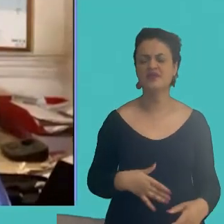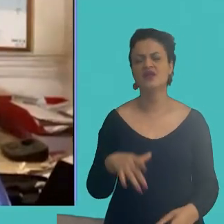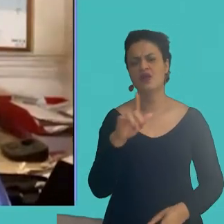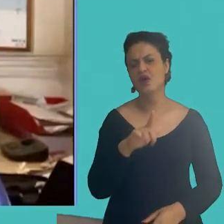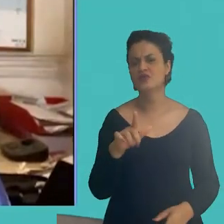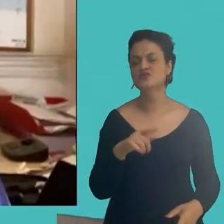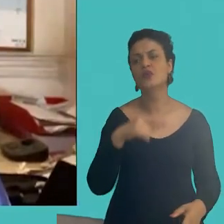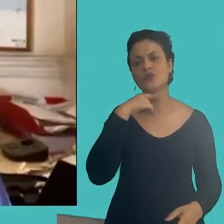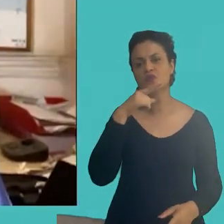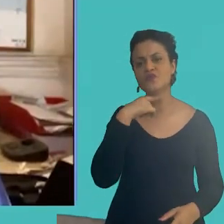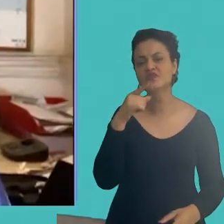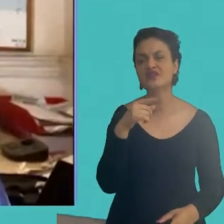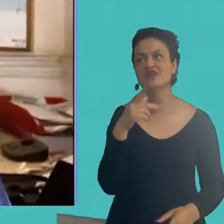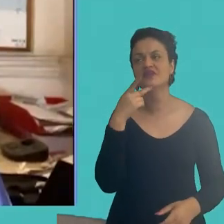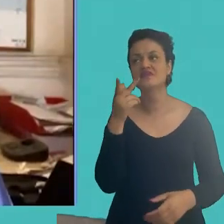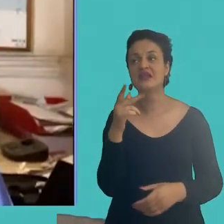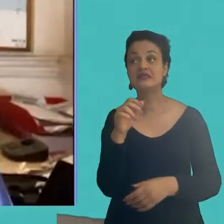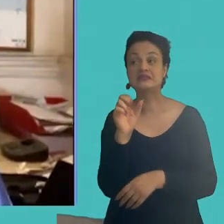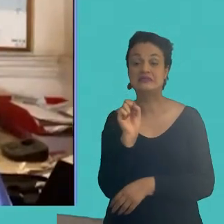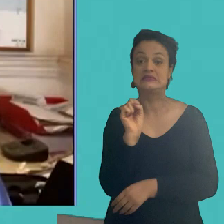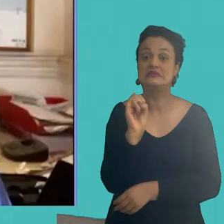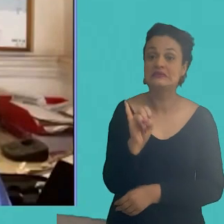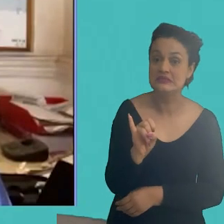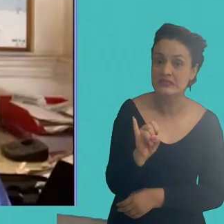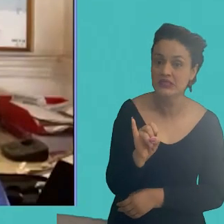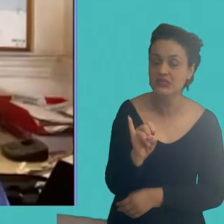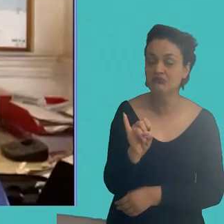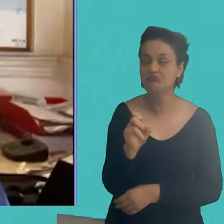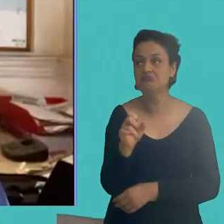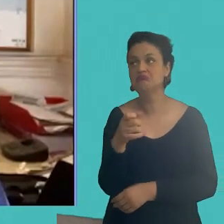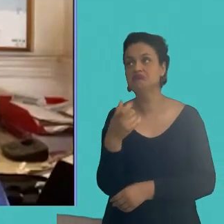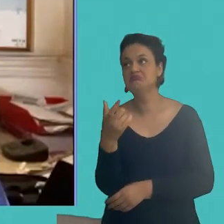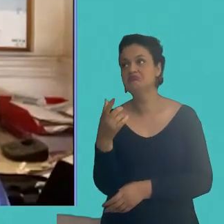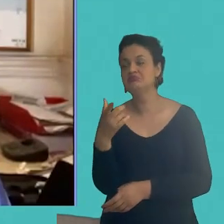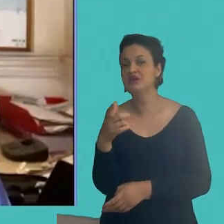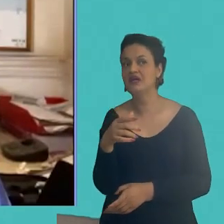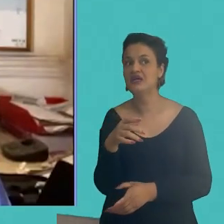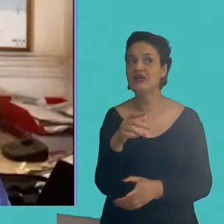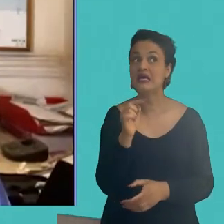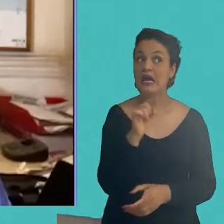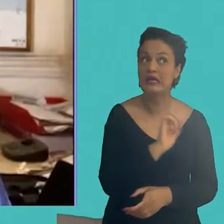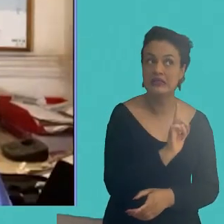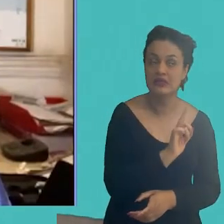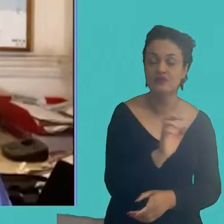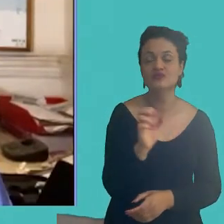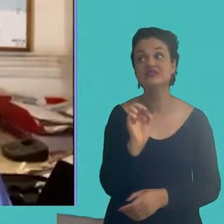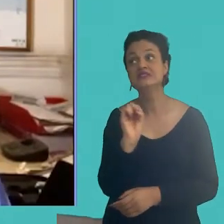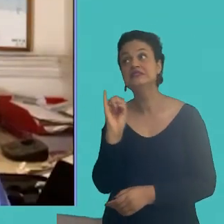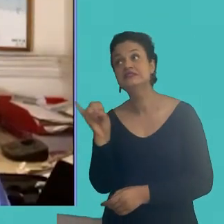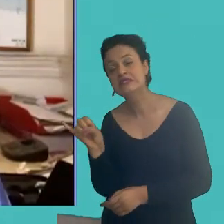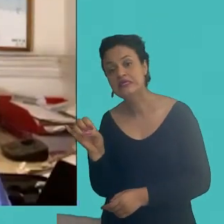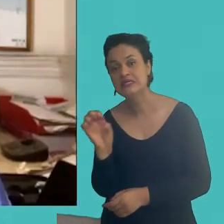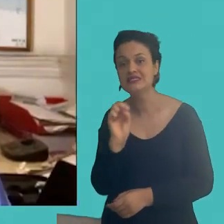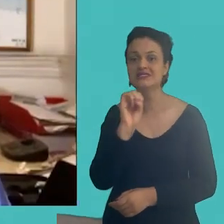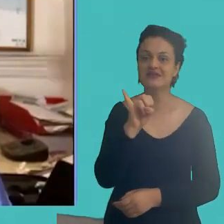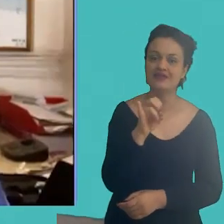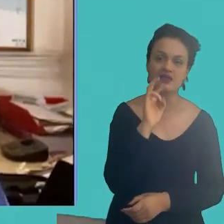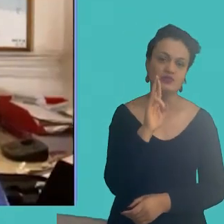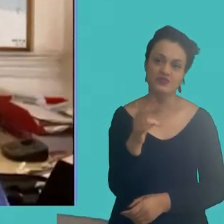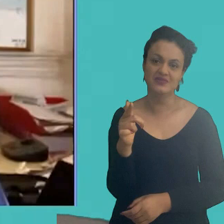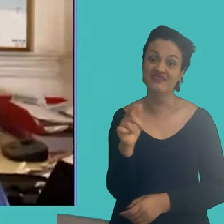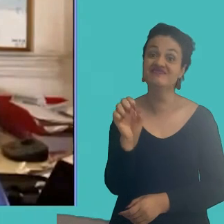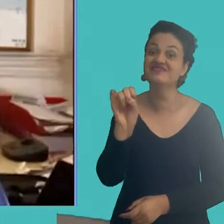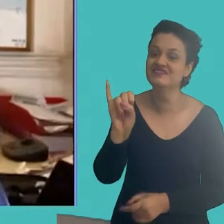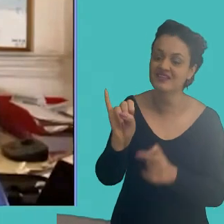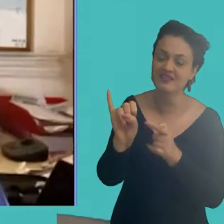com se não tivesse sido como teria sido aquilo, é uma pergunta que não tem resposta. É apenas